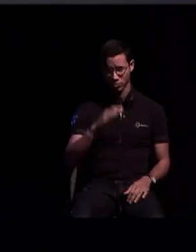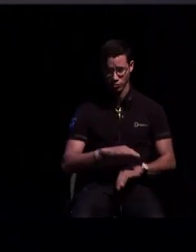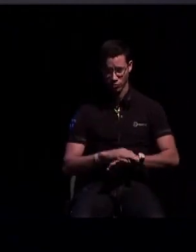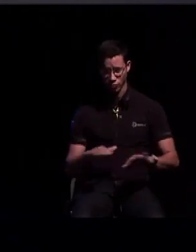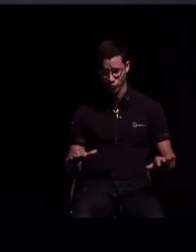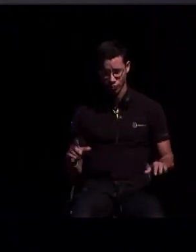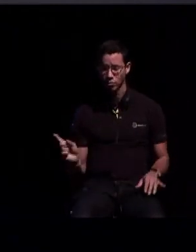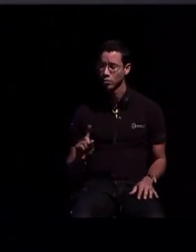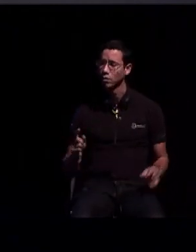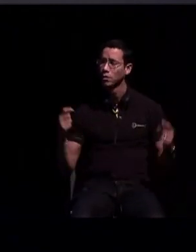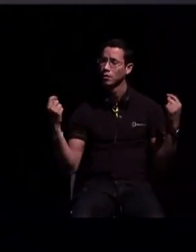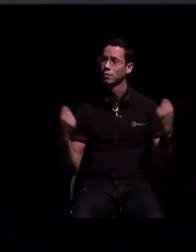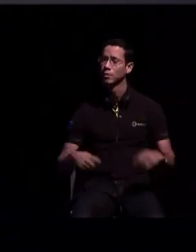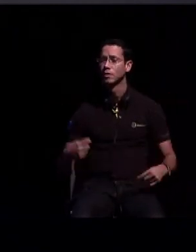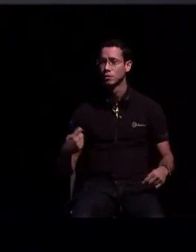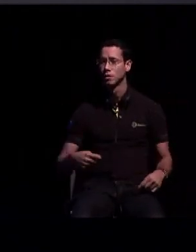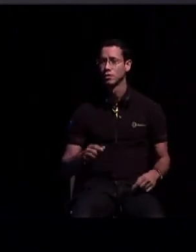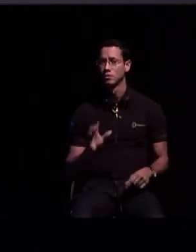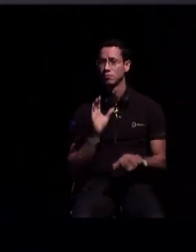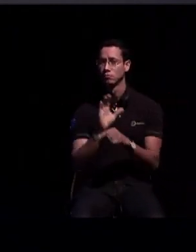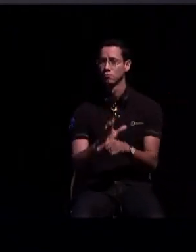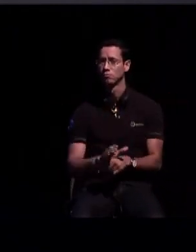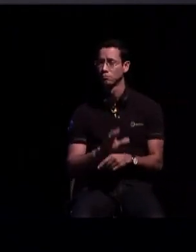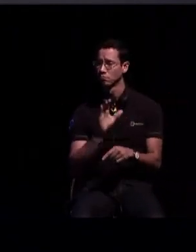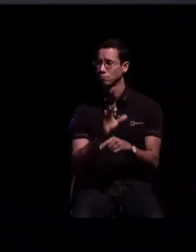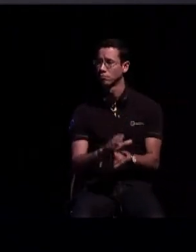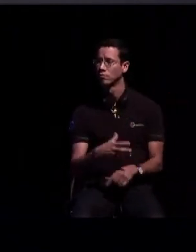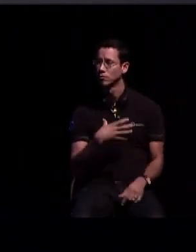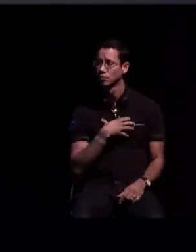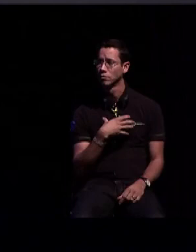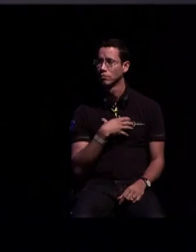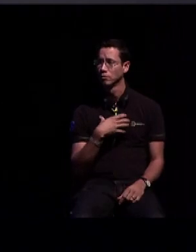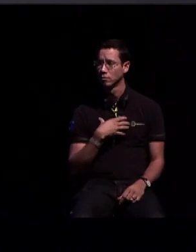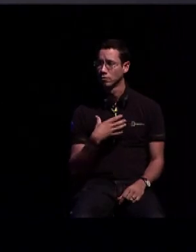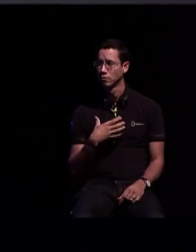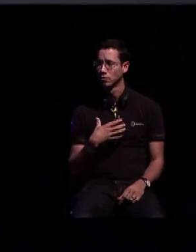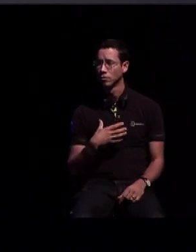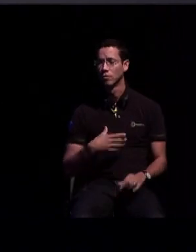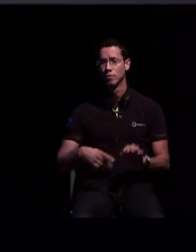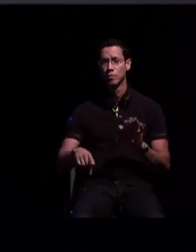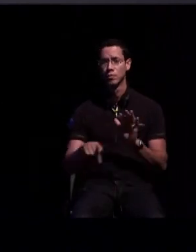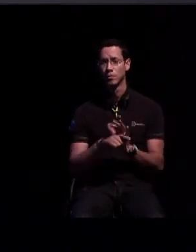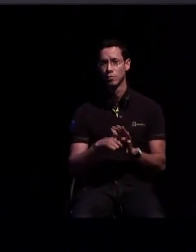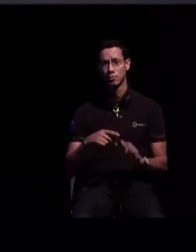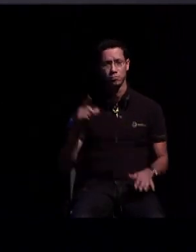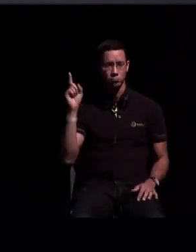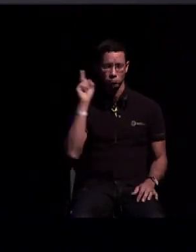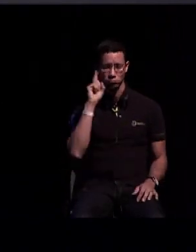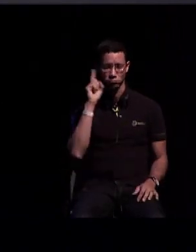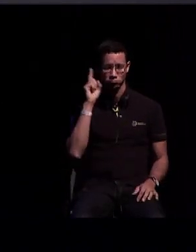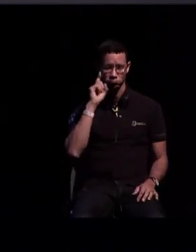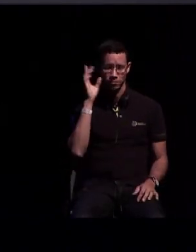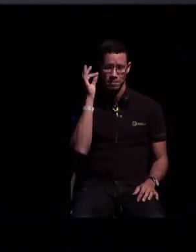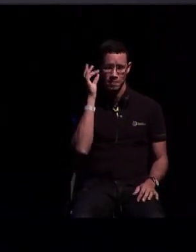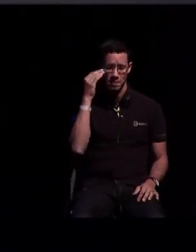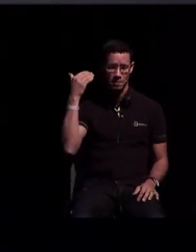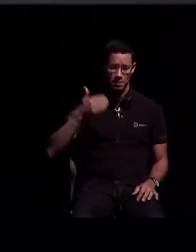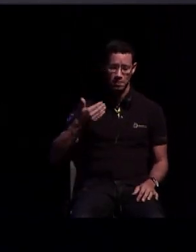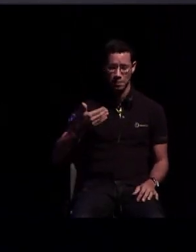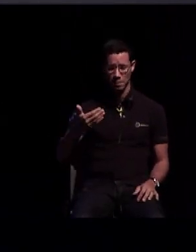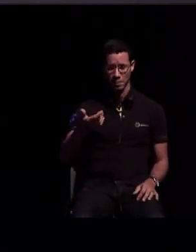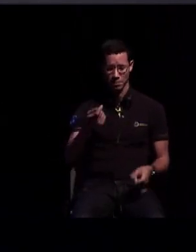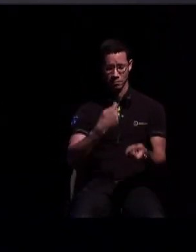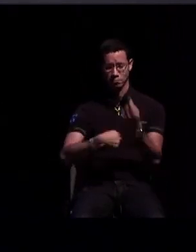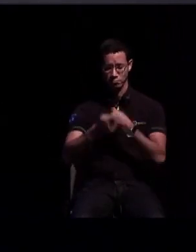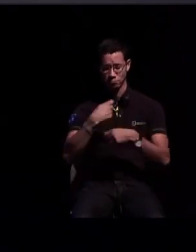vai ter que estar, isso vai ter que estar, de algum modo, replicado no próprio cotidiano dela, e no próprio cotidiano